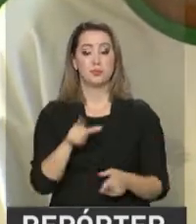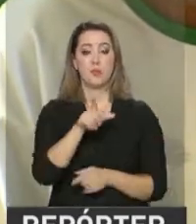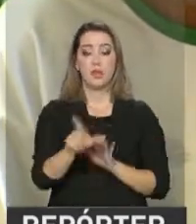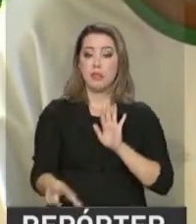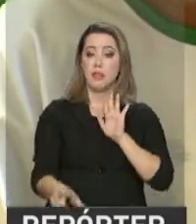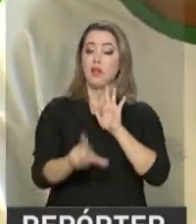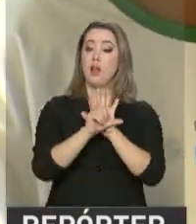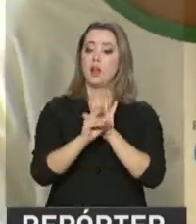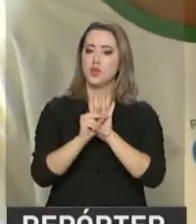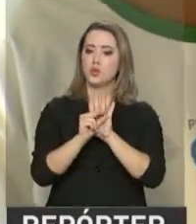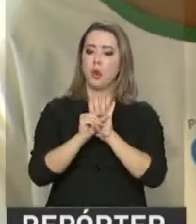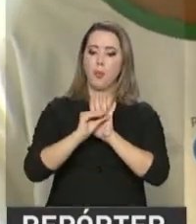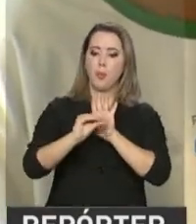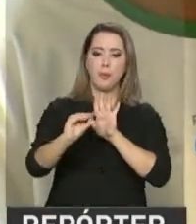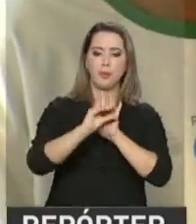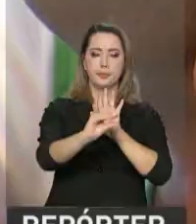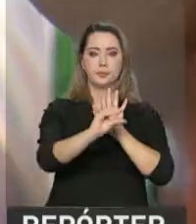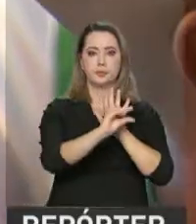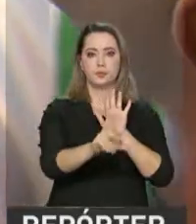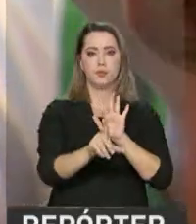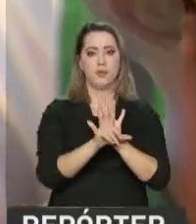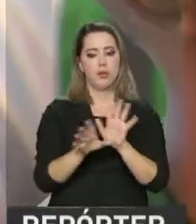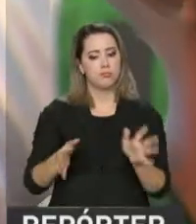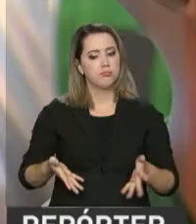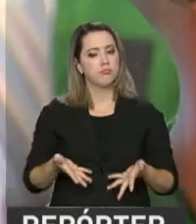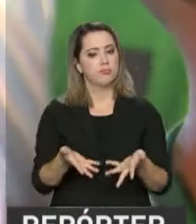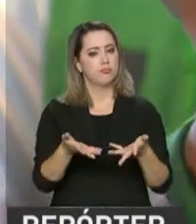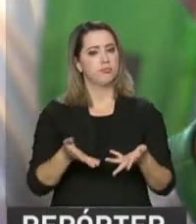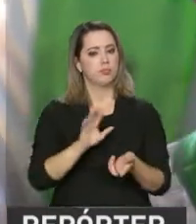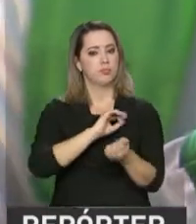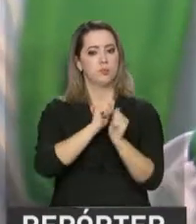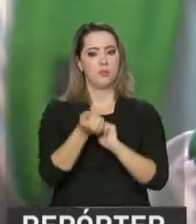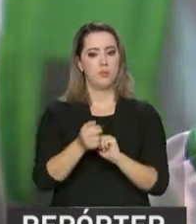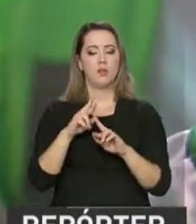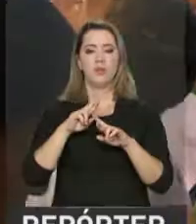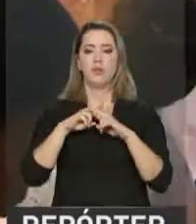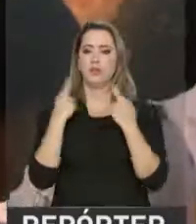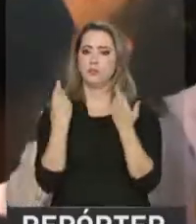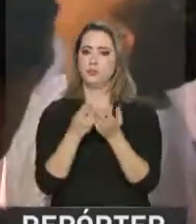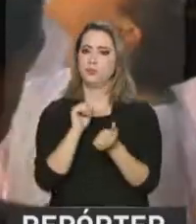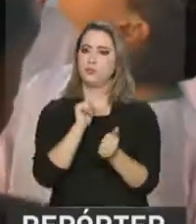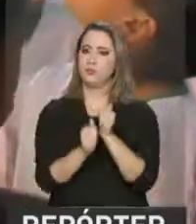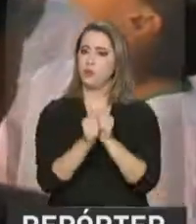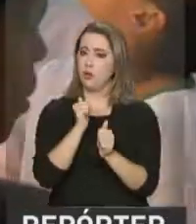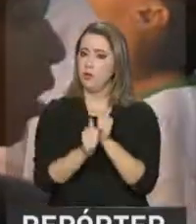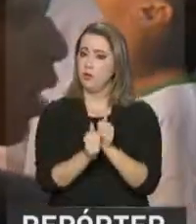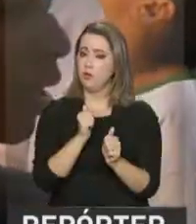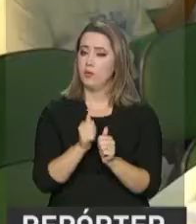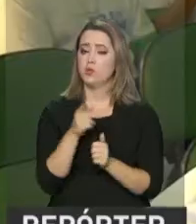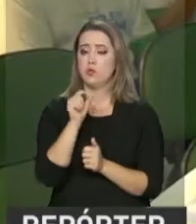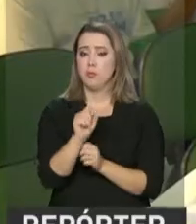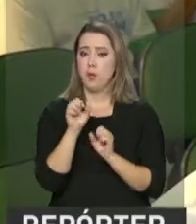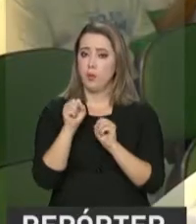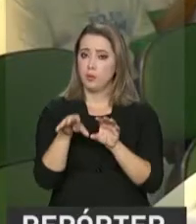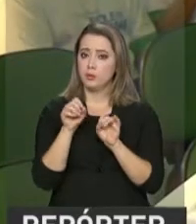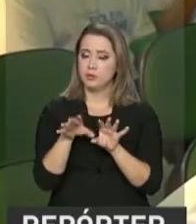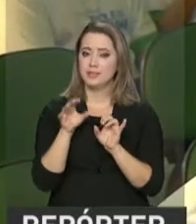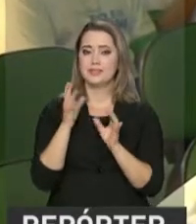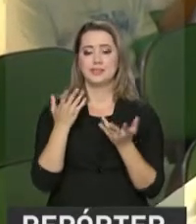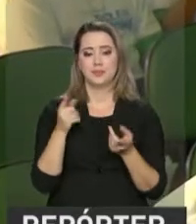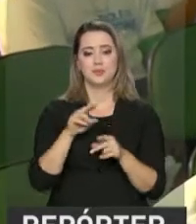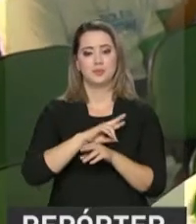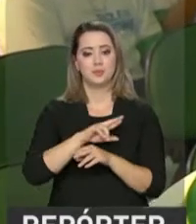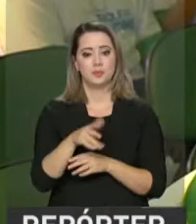de incentivo ao esporte do governo federal e reúne futebol educação e muita diversão salman que o